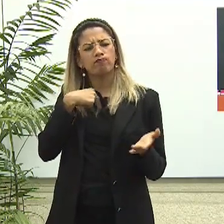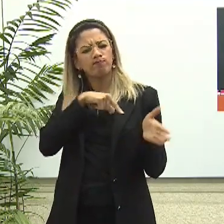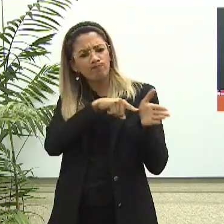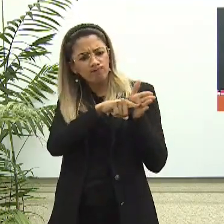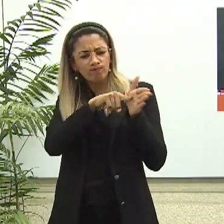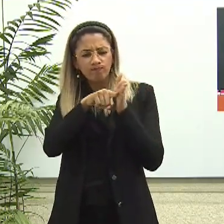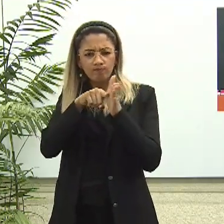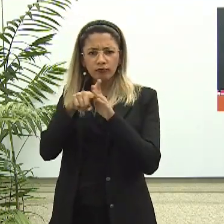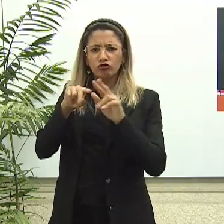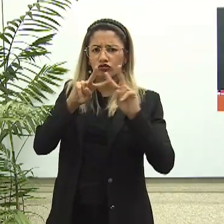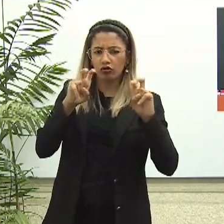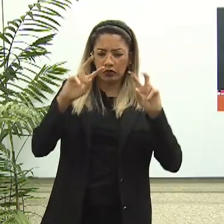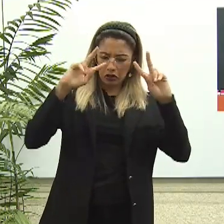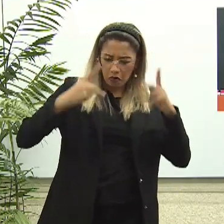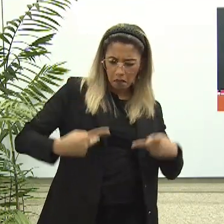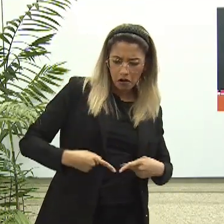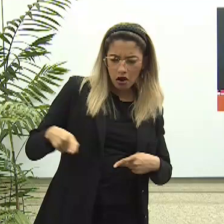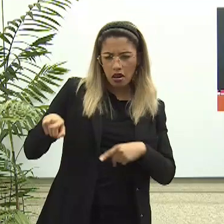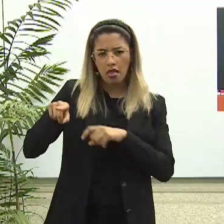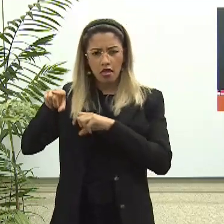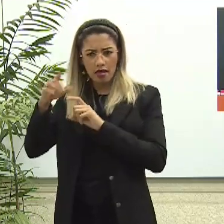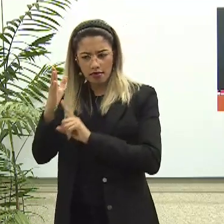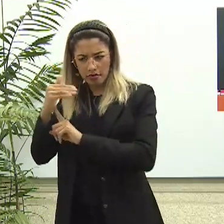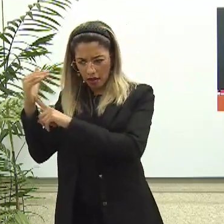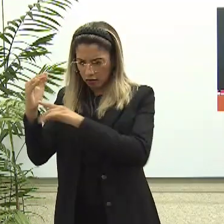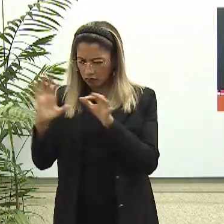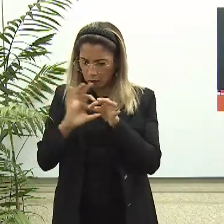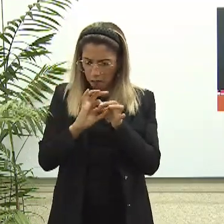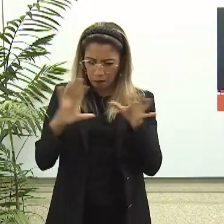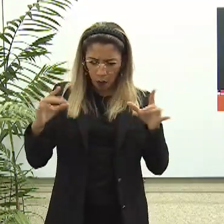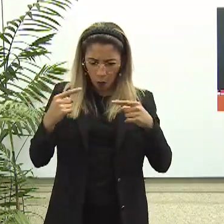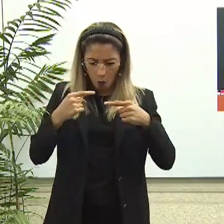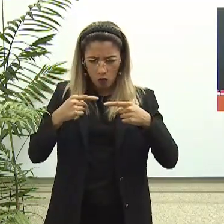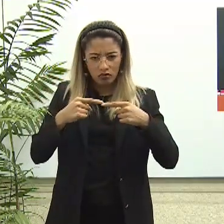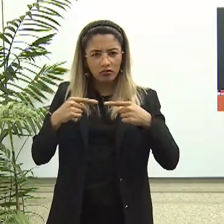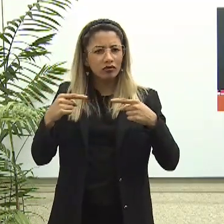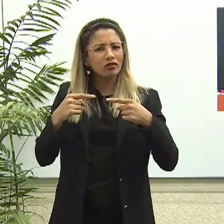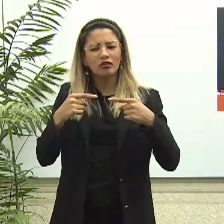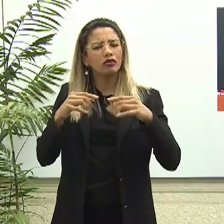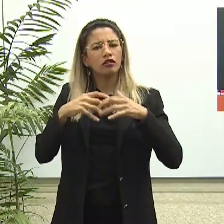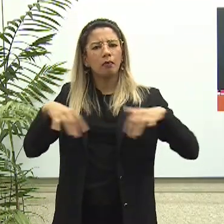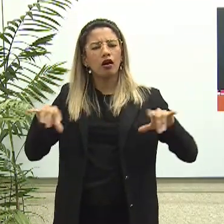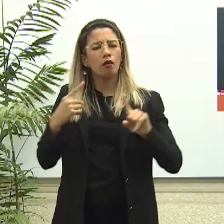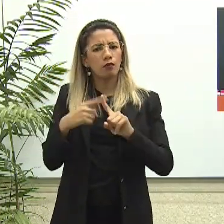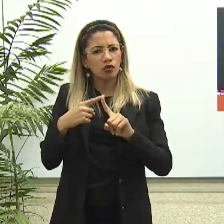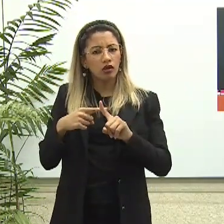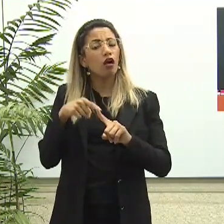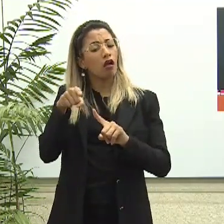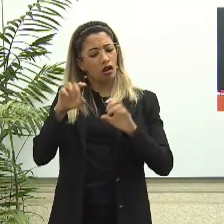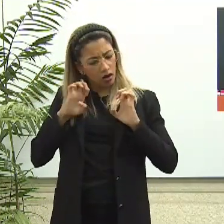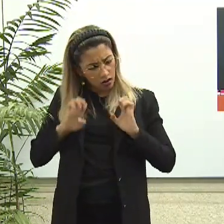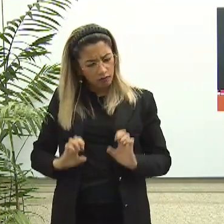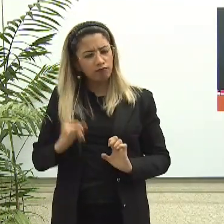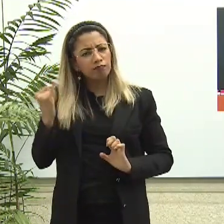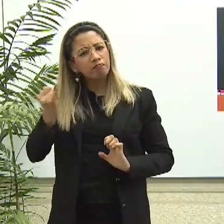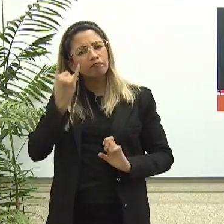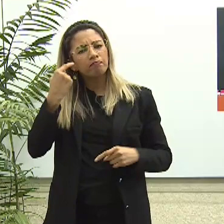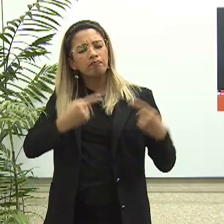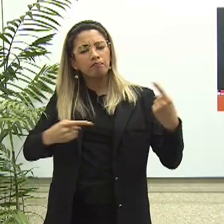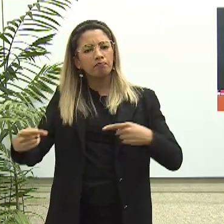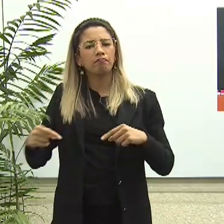ciências humanas e o tecnólogo e o técnico a importância de discutir ética a importância de discutir questões de